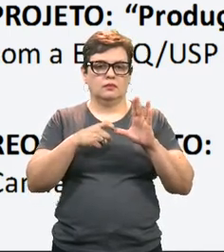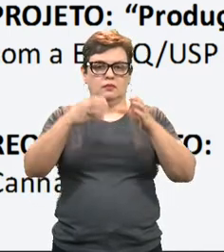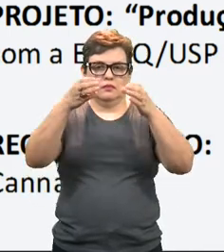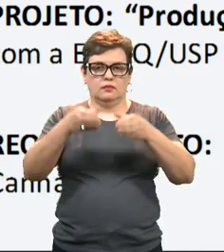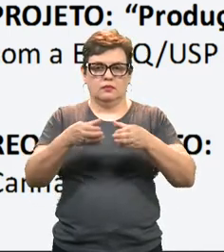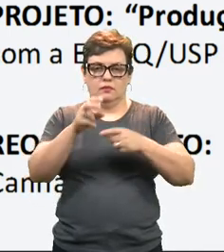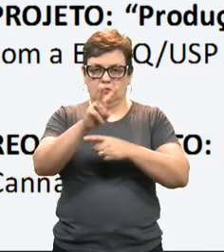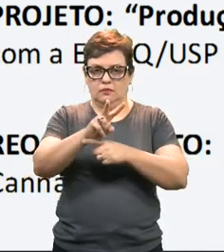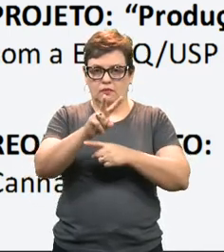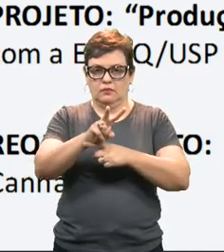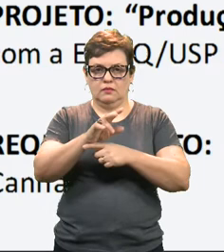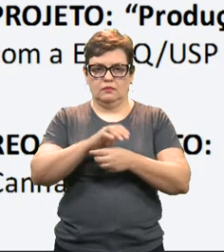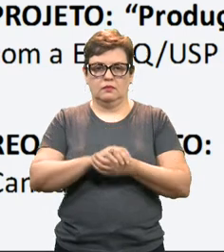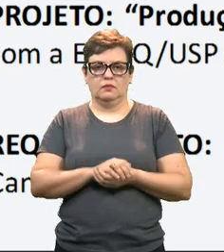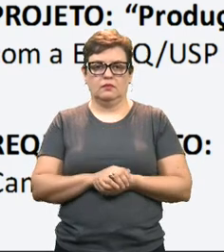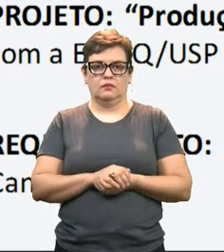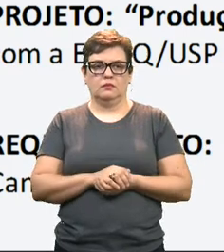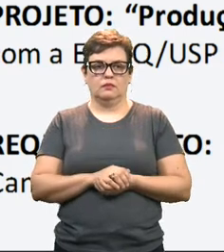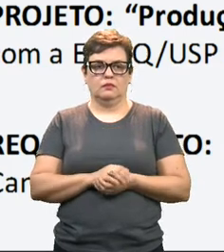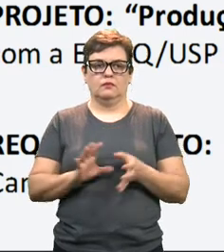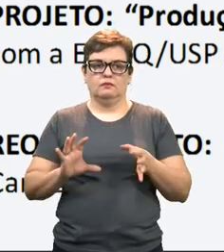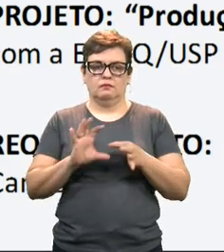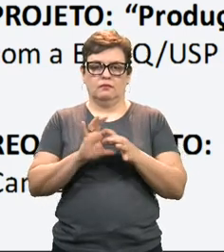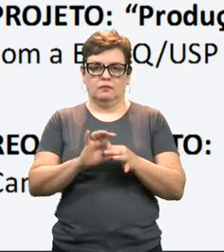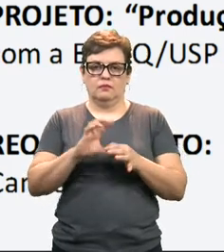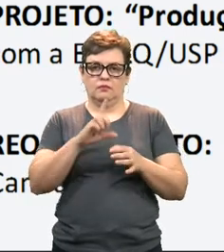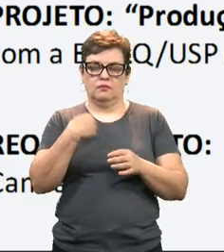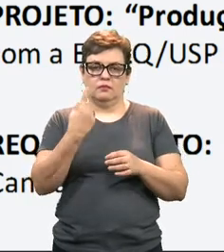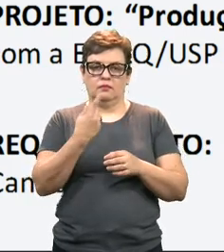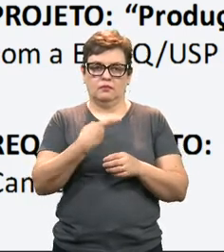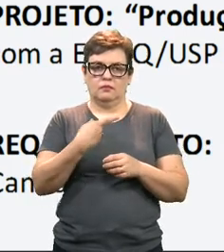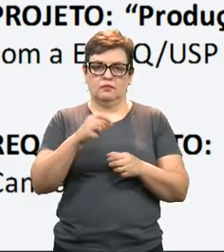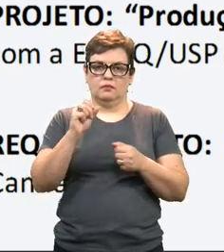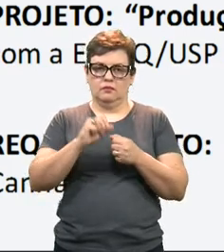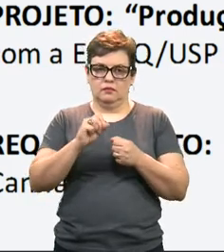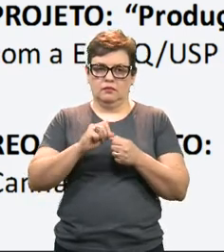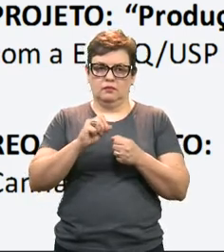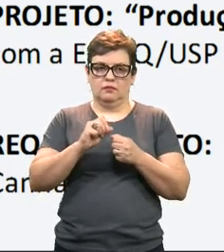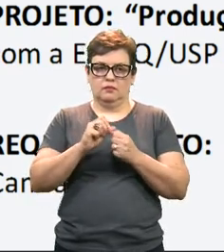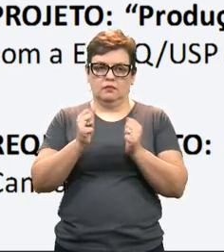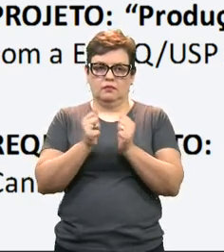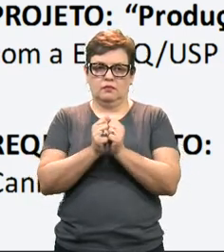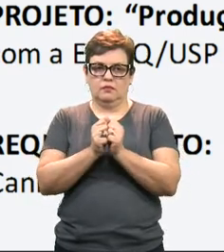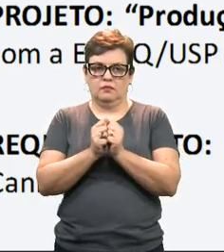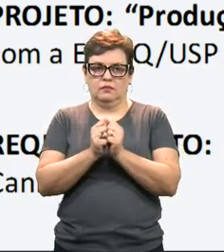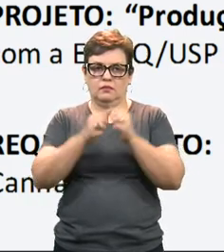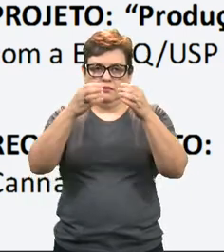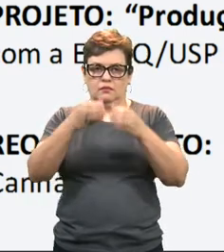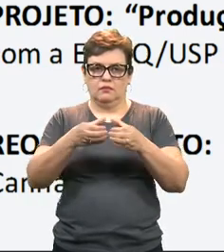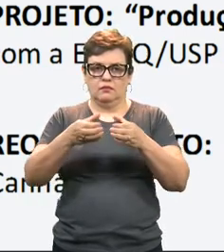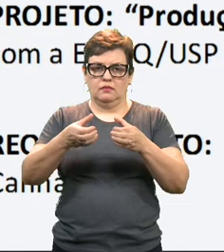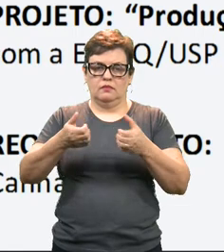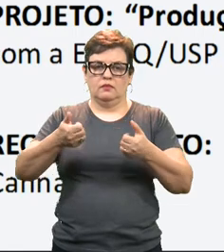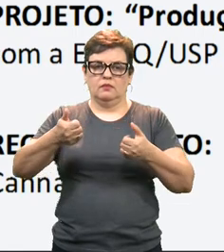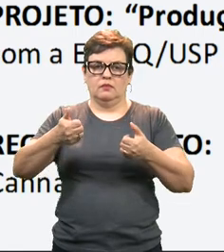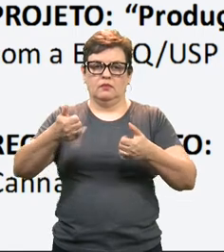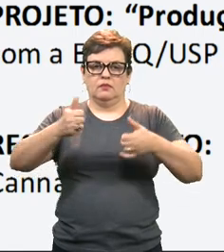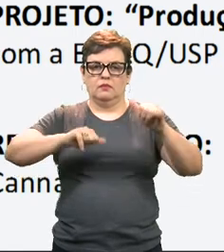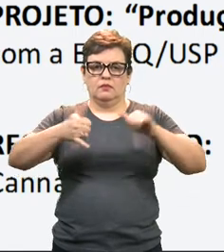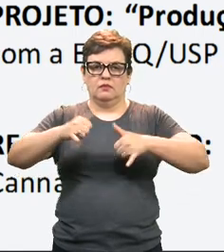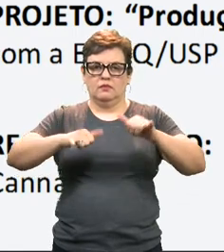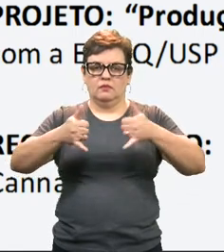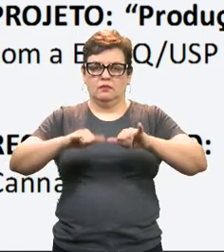Ambiente Protegido. É uma parceria que nós estamos estabelecendo com a Esalq de